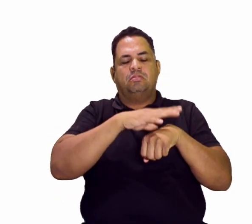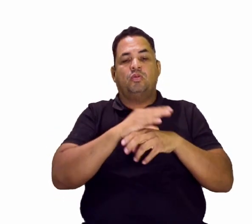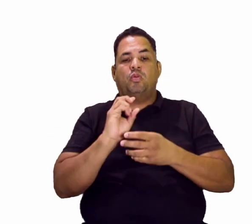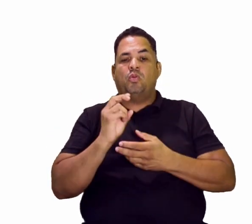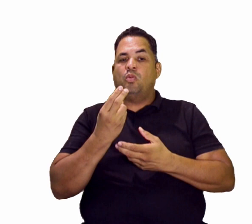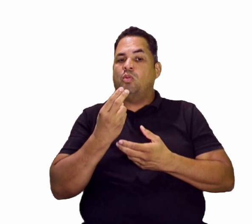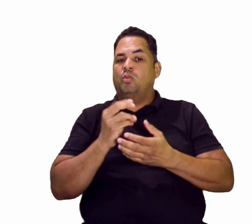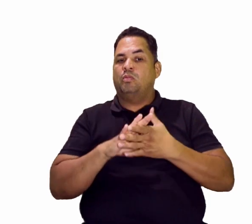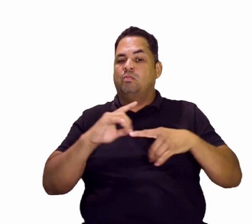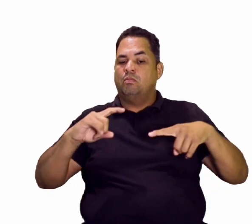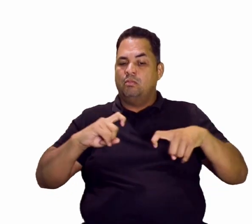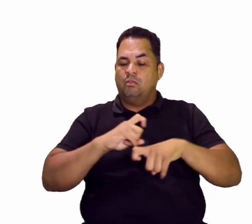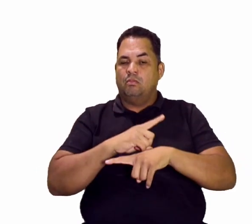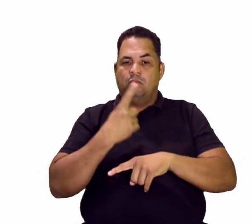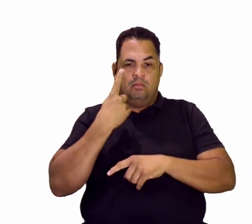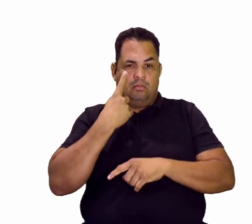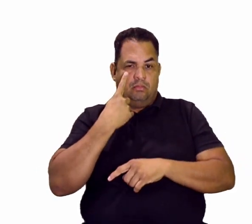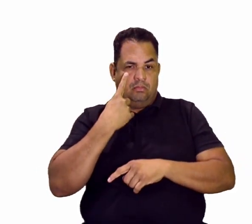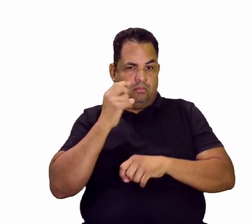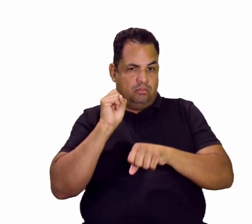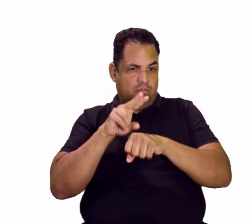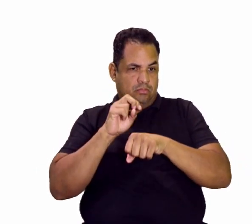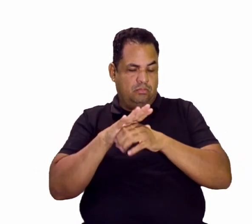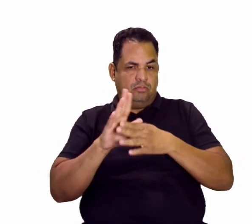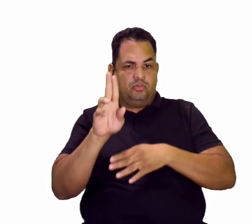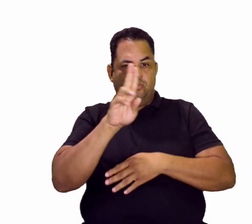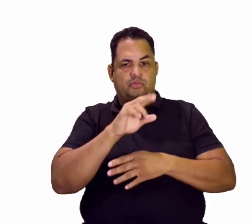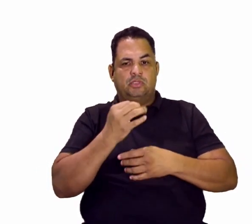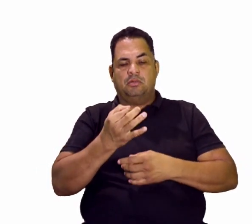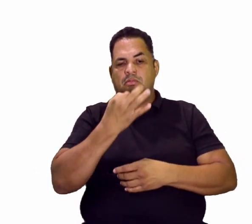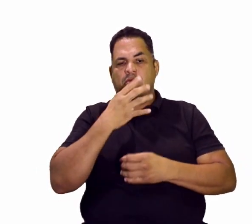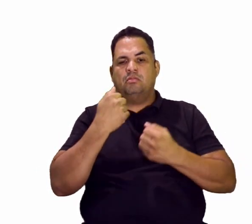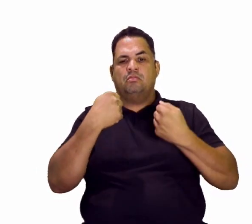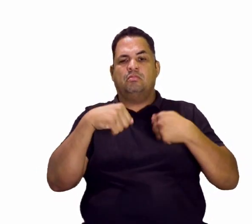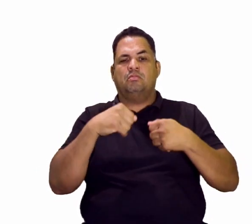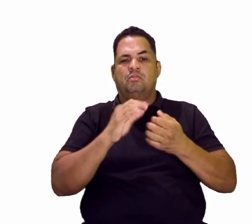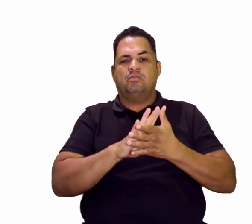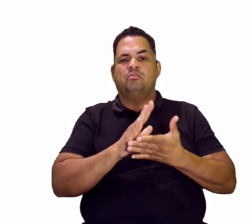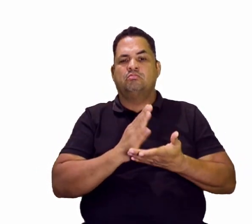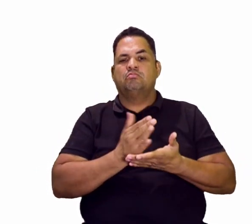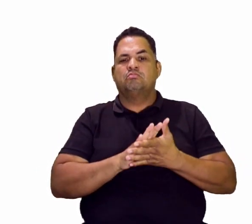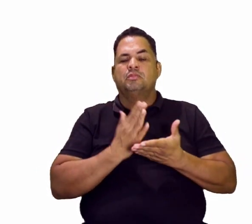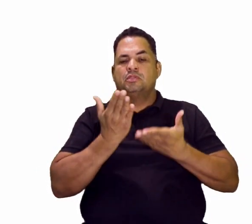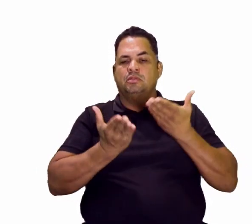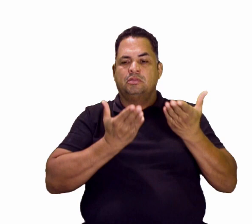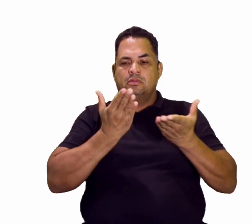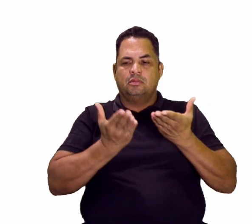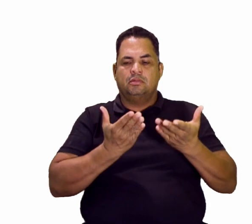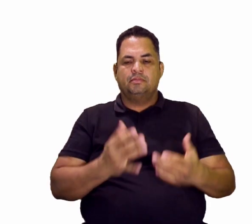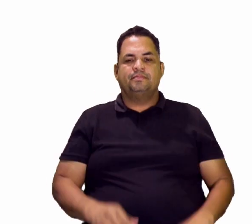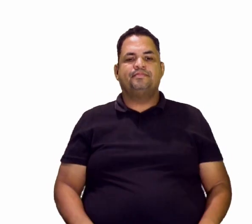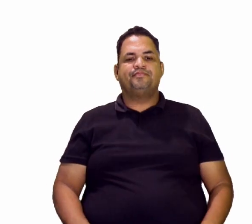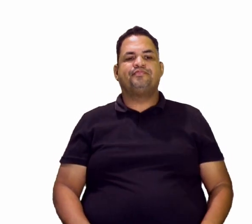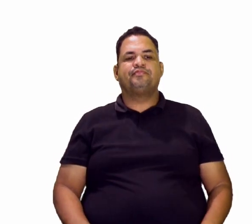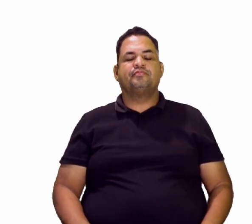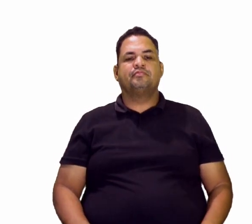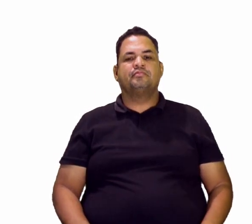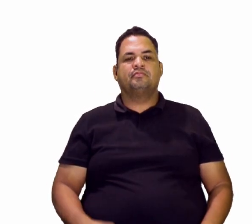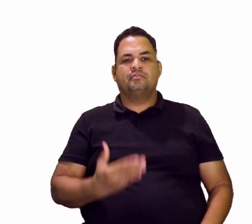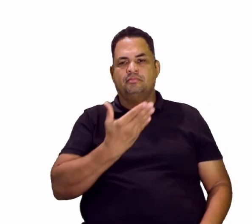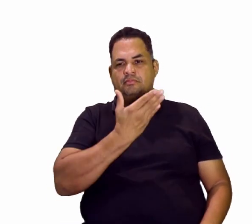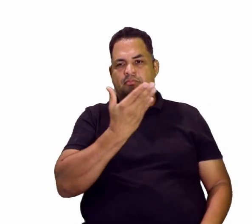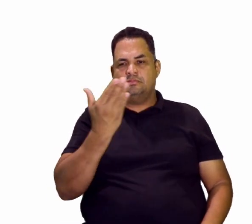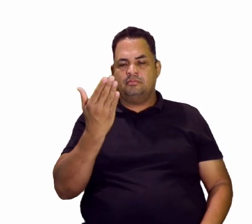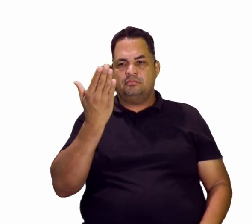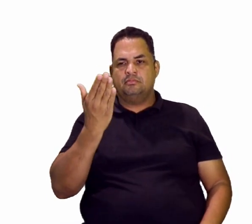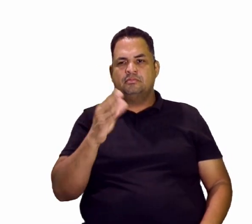viral. Então, você precisa tratar, usar o medicamento direitinho para poder sanar essa situação ali. Então, a conjuntivite